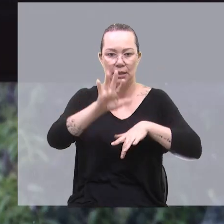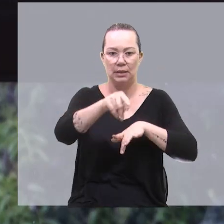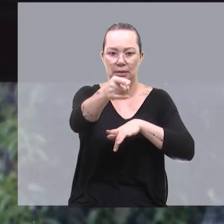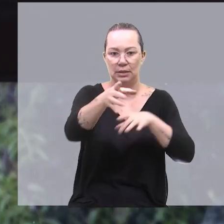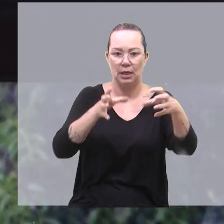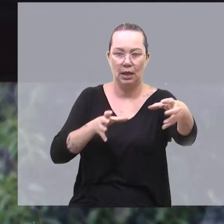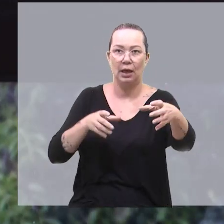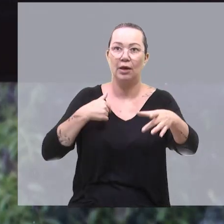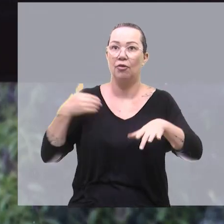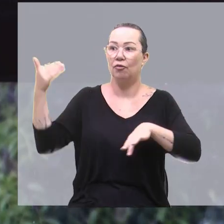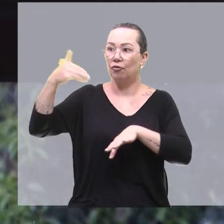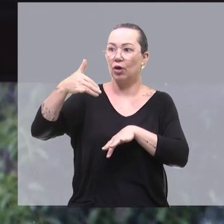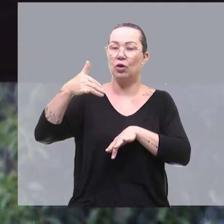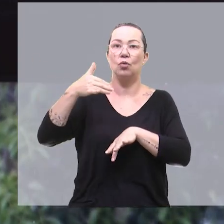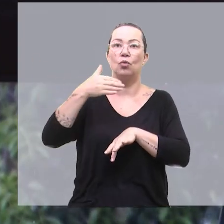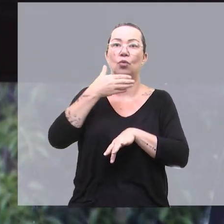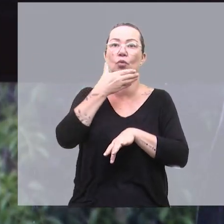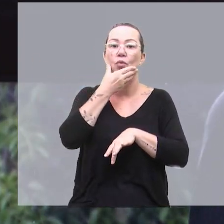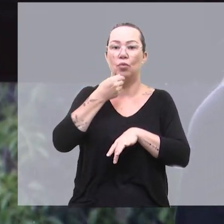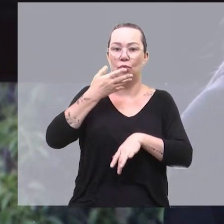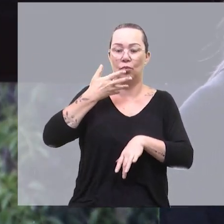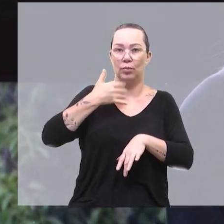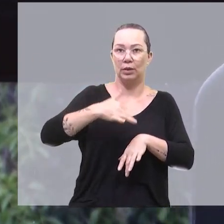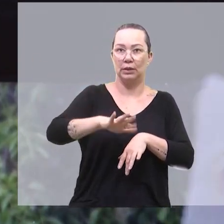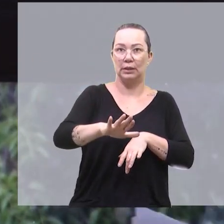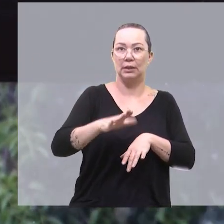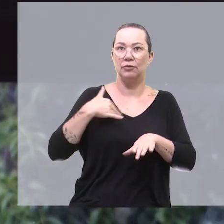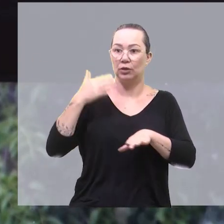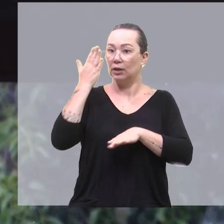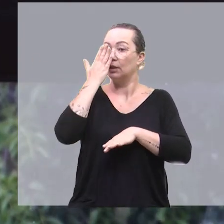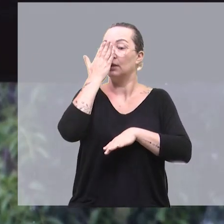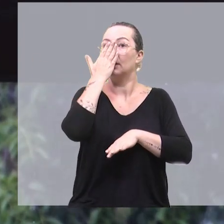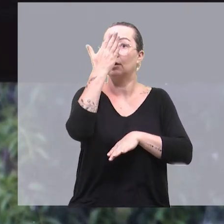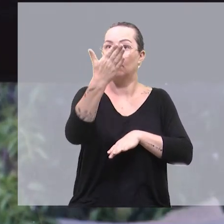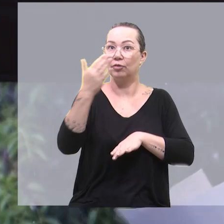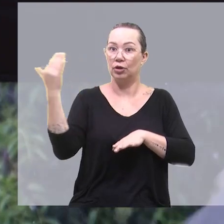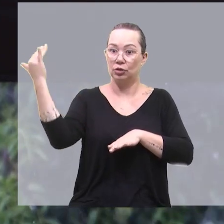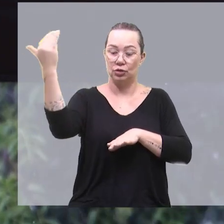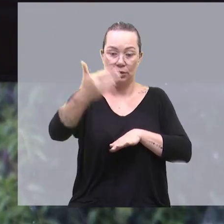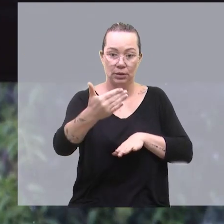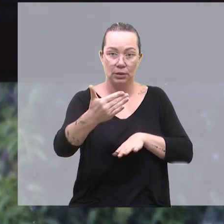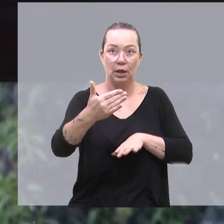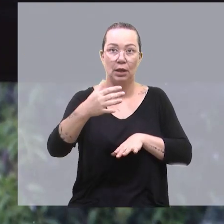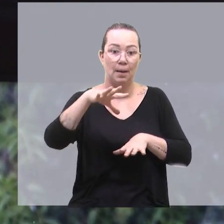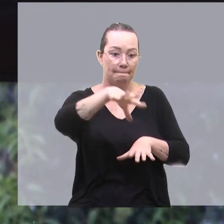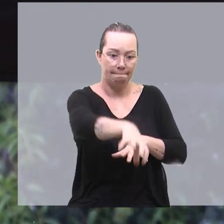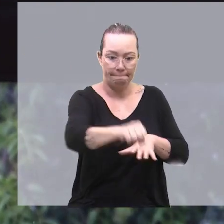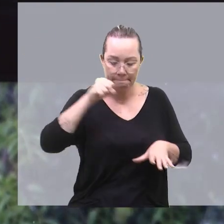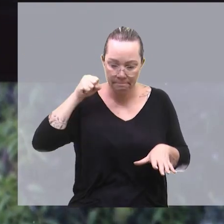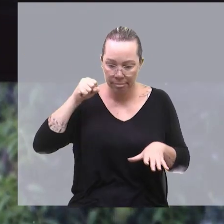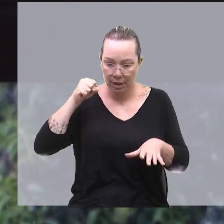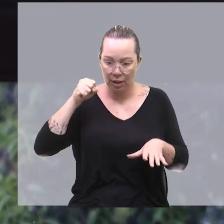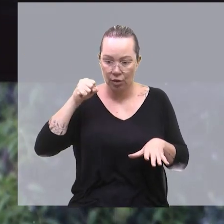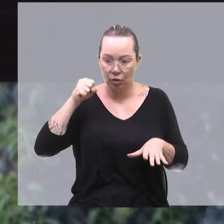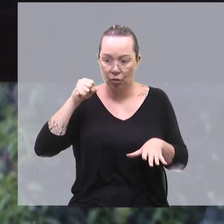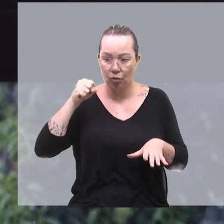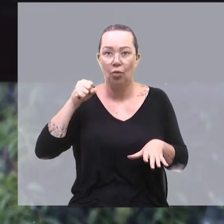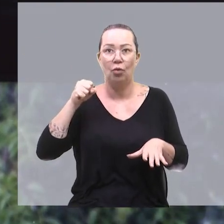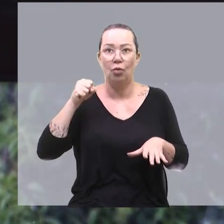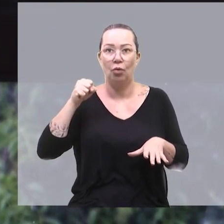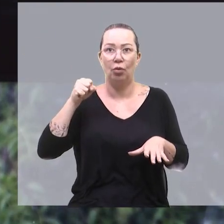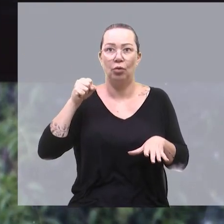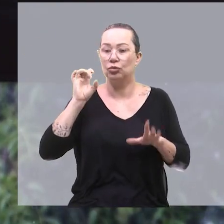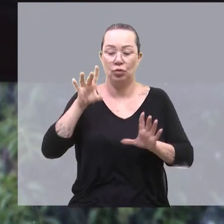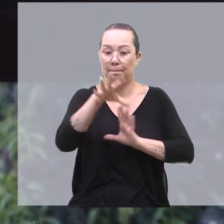lado. Veio um menininho assim e veio à frente dela, pegou o jogo, o bastãozinho,